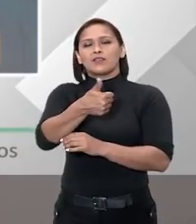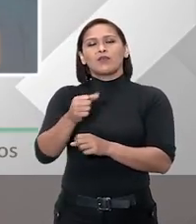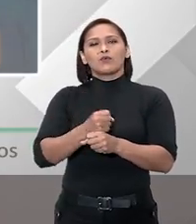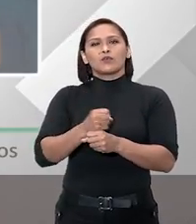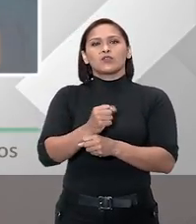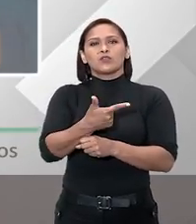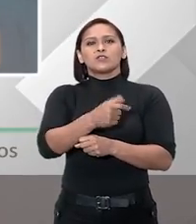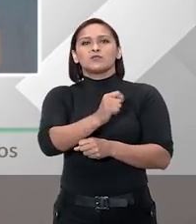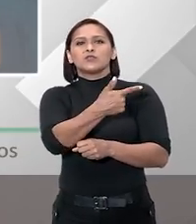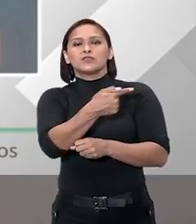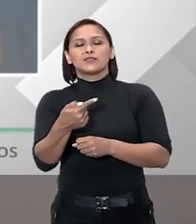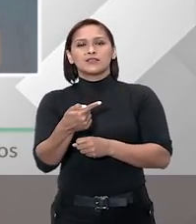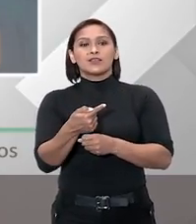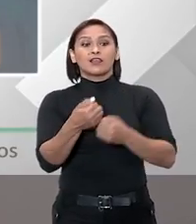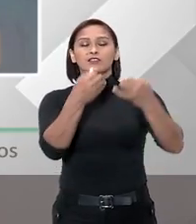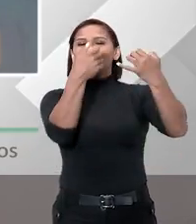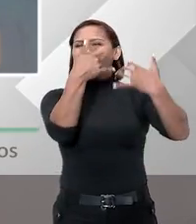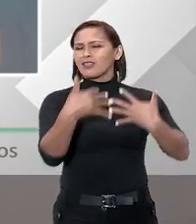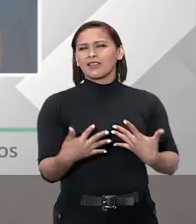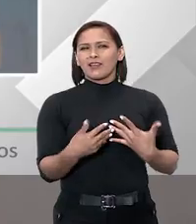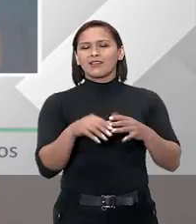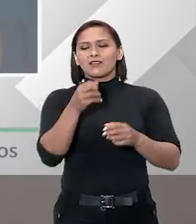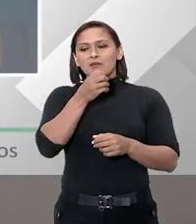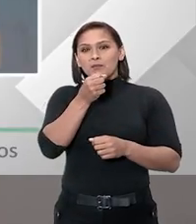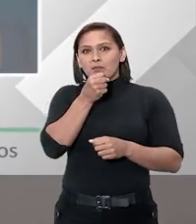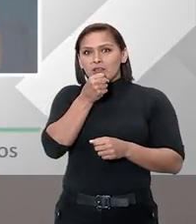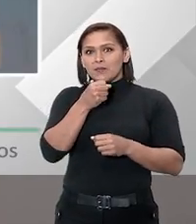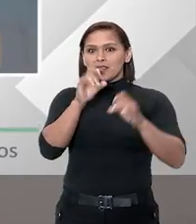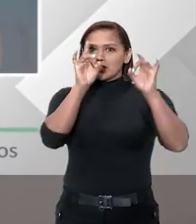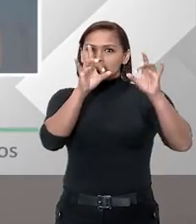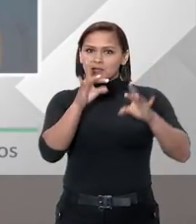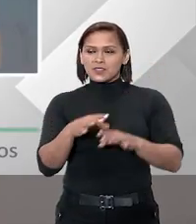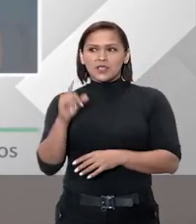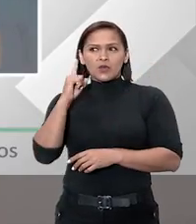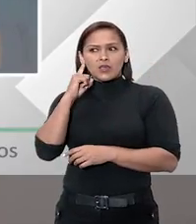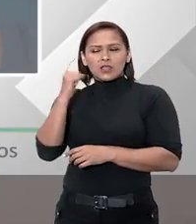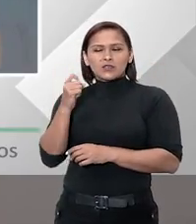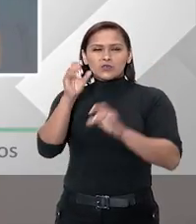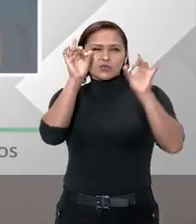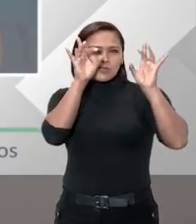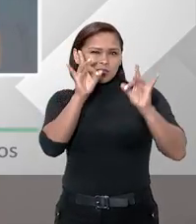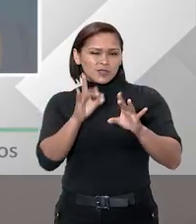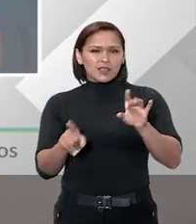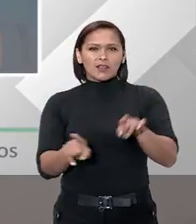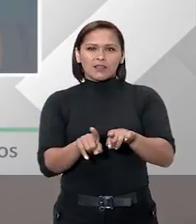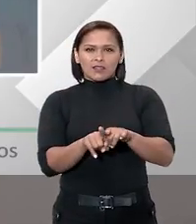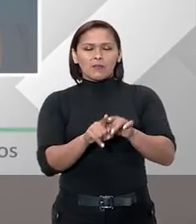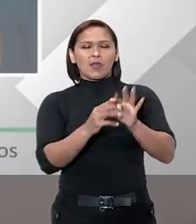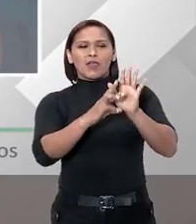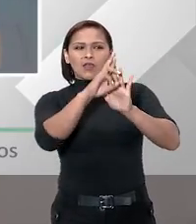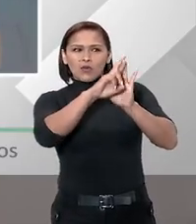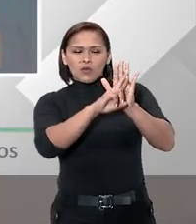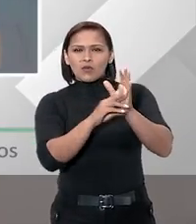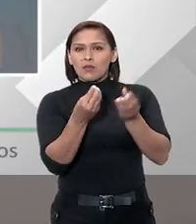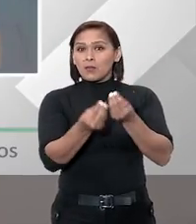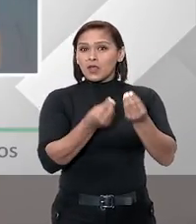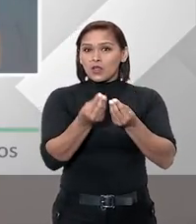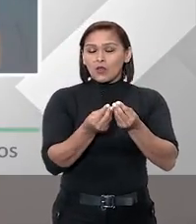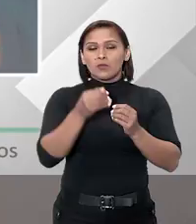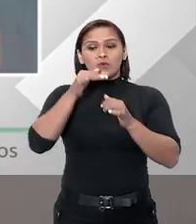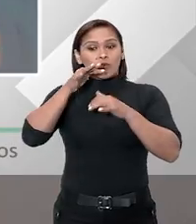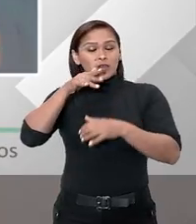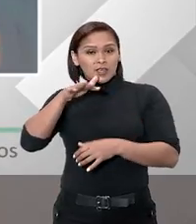13.431 de 2017, que trata do depoimento especial e da escuta especializada, e também regulamenta a forma pela